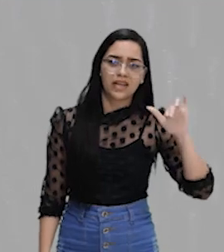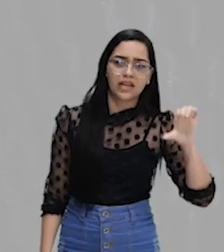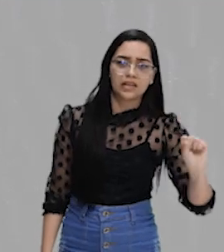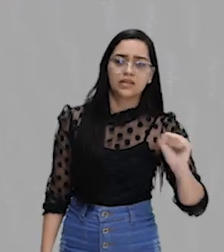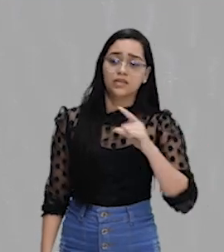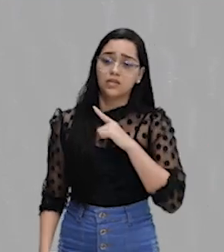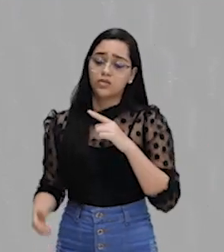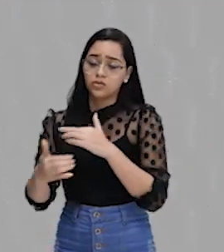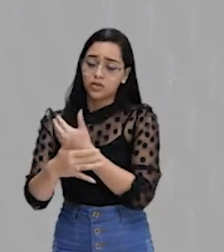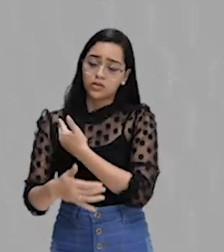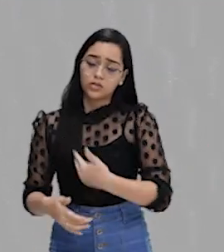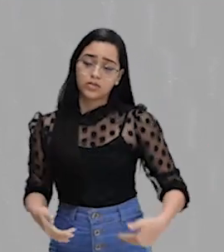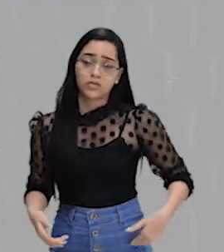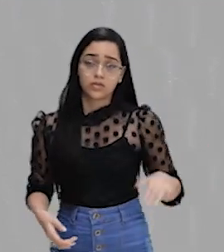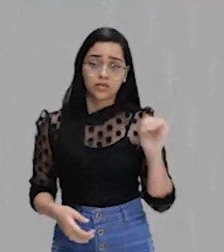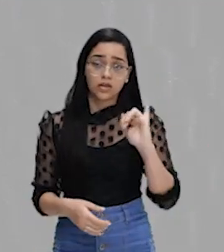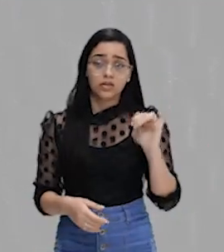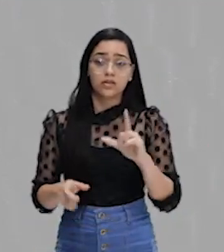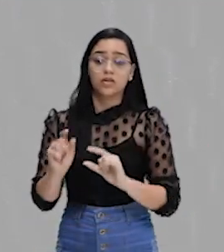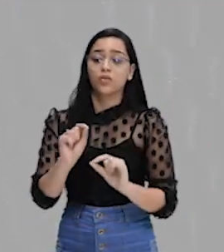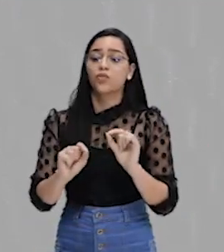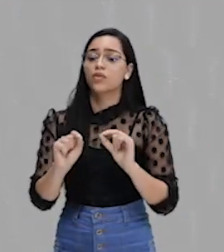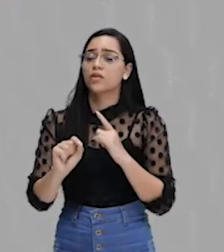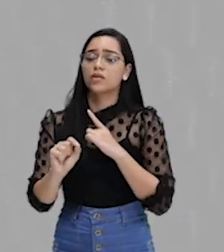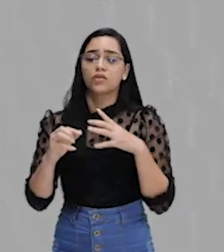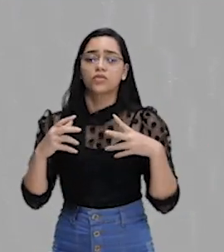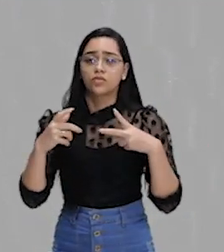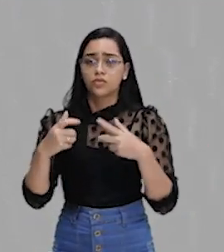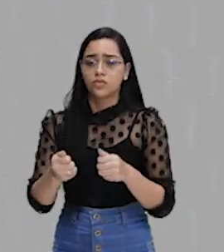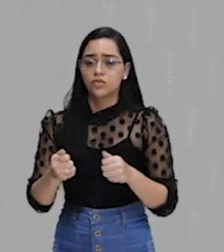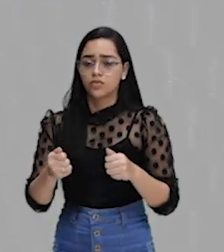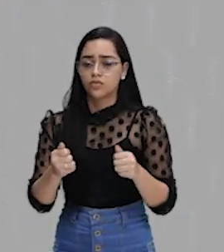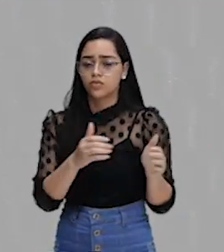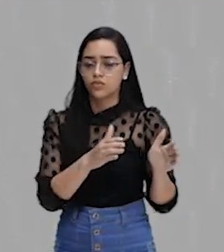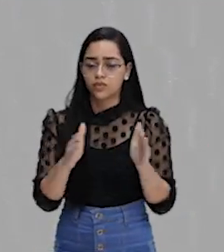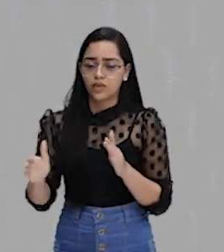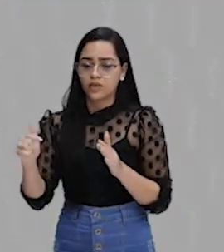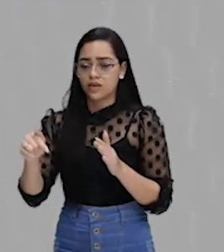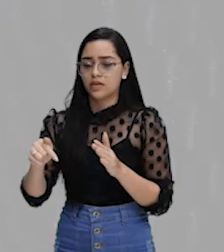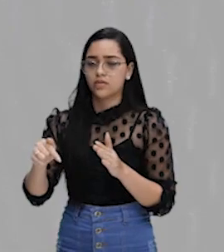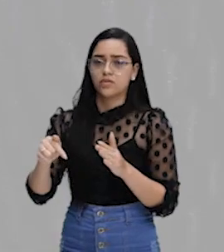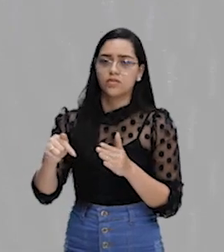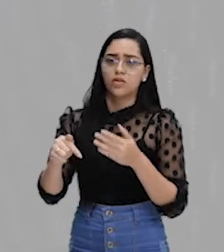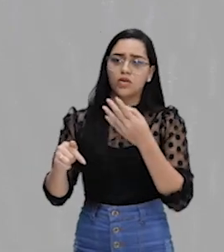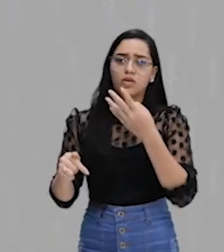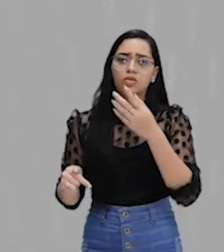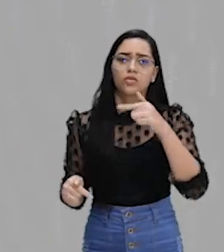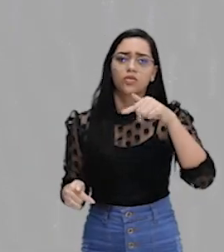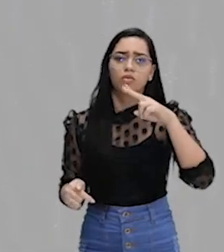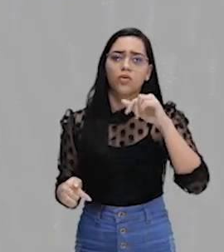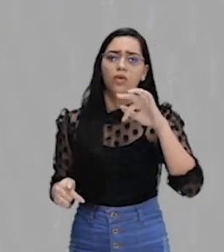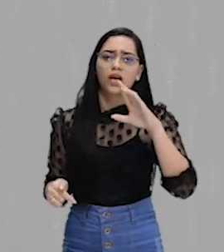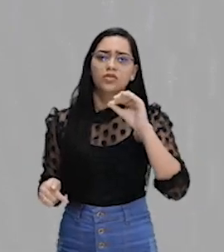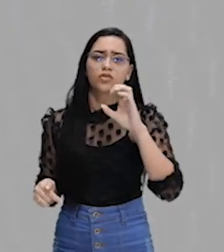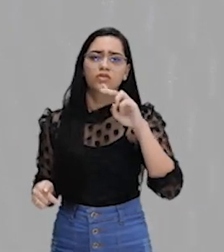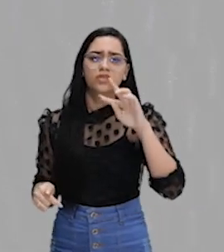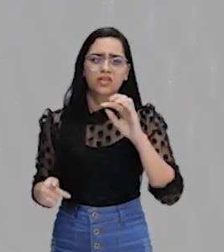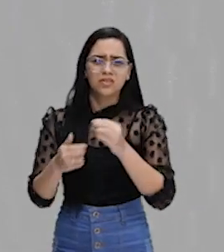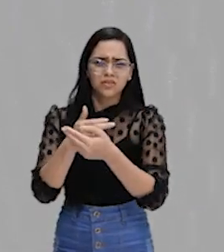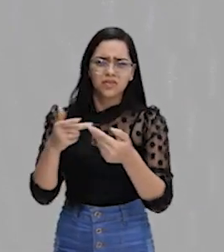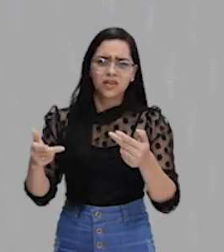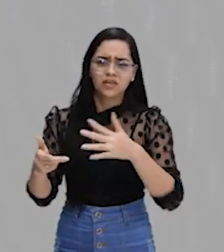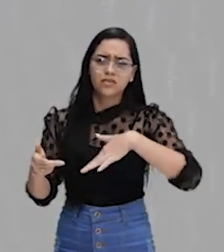cidades-estados italianas. O Renascimento que ele vive, a fase do 300, do 400 e do 500,